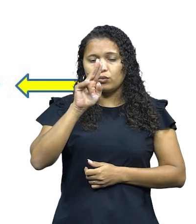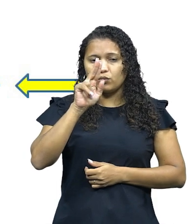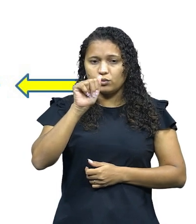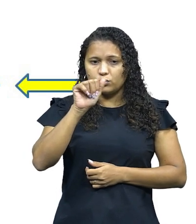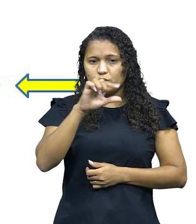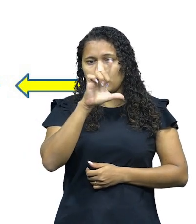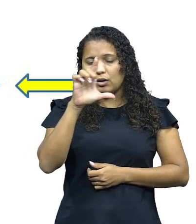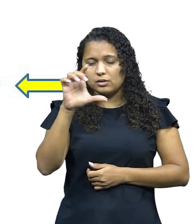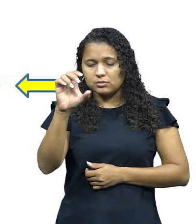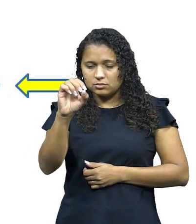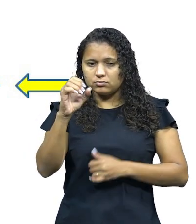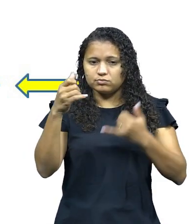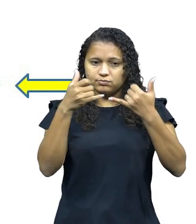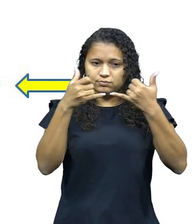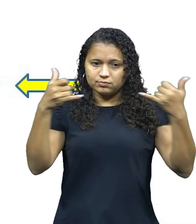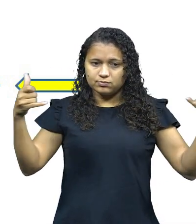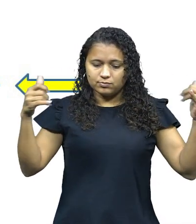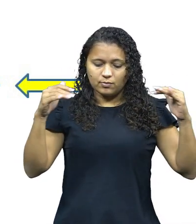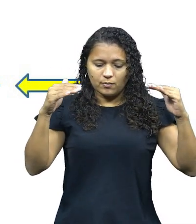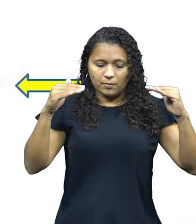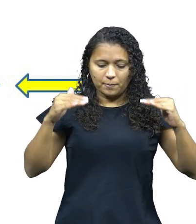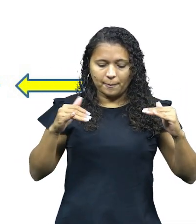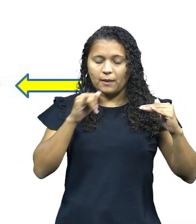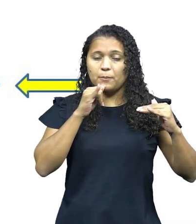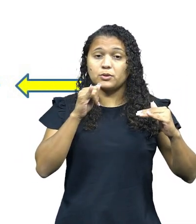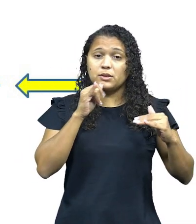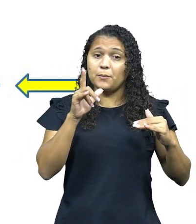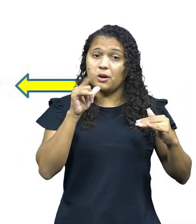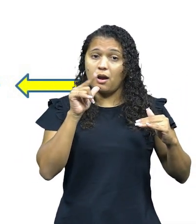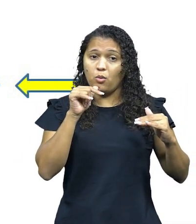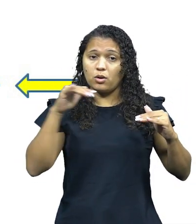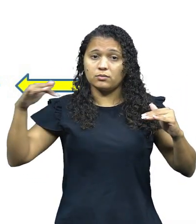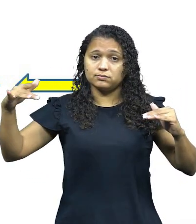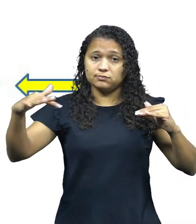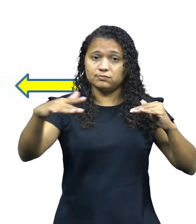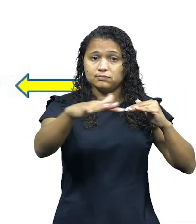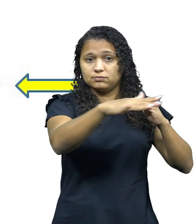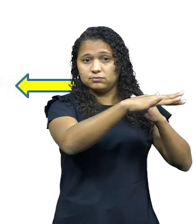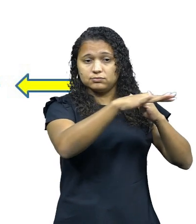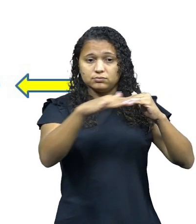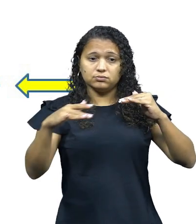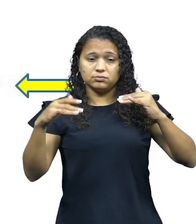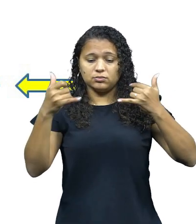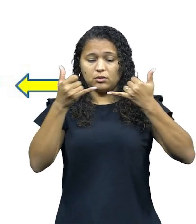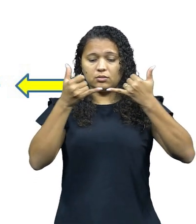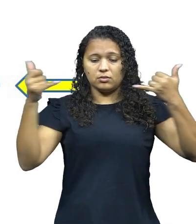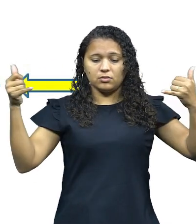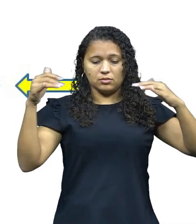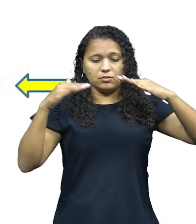ela separa a parte imersa da embarcação, do casco do navio,